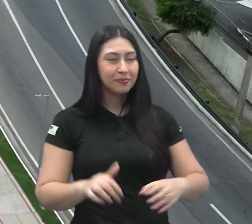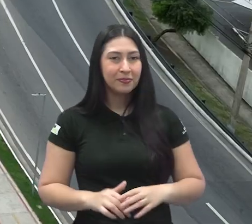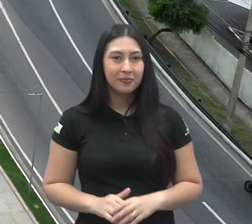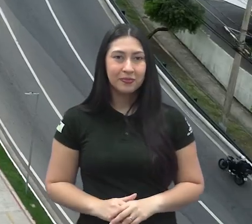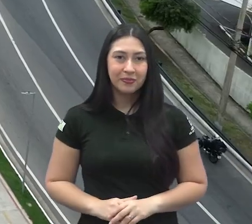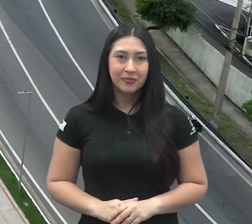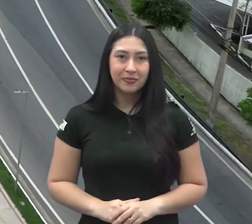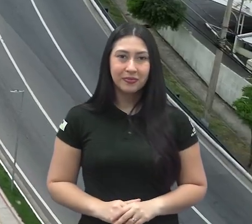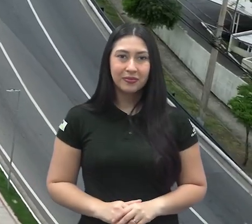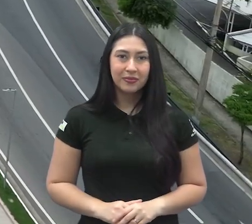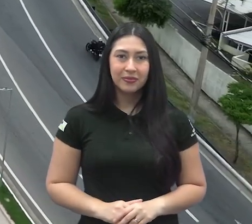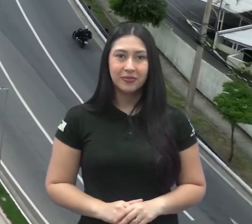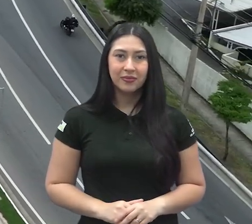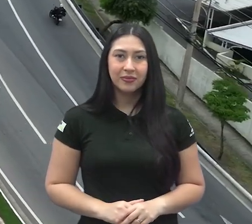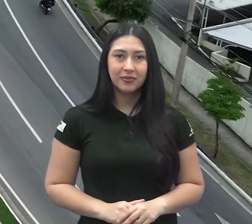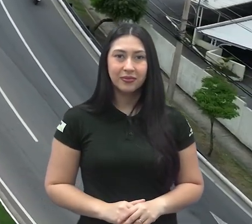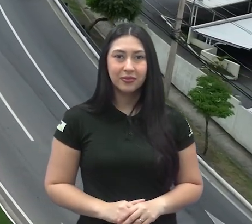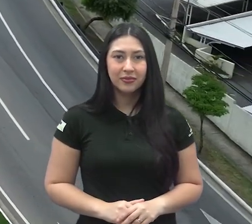leste.